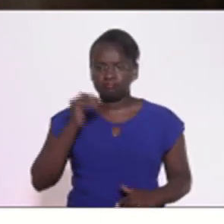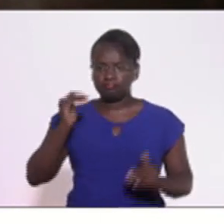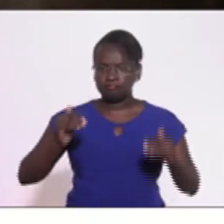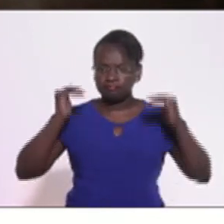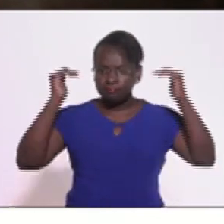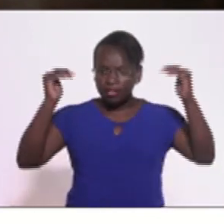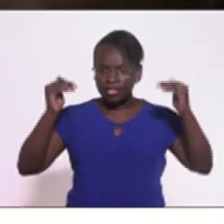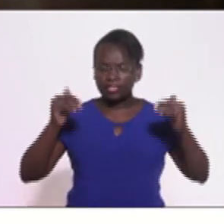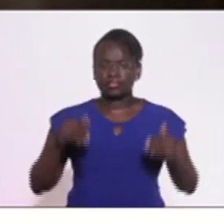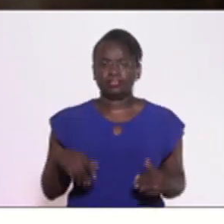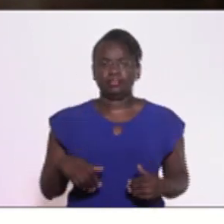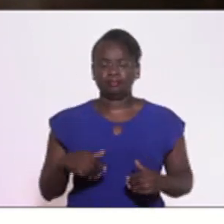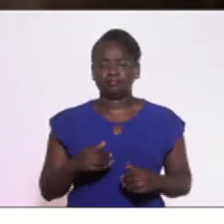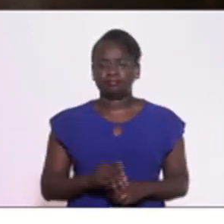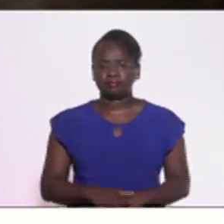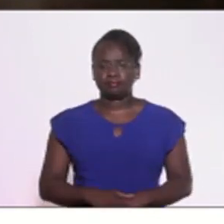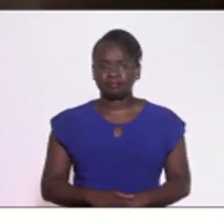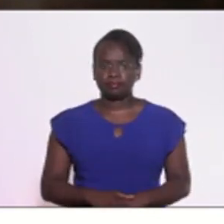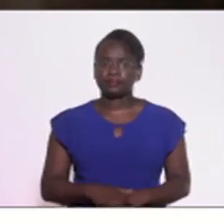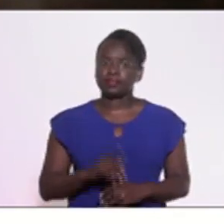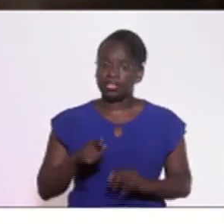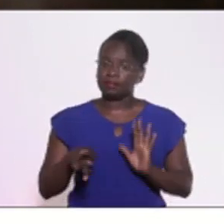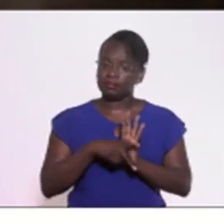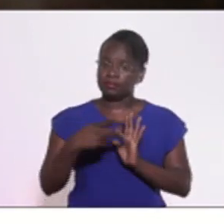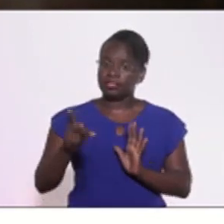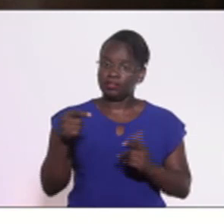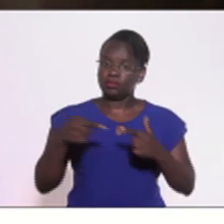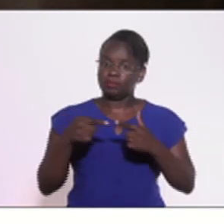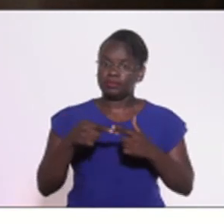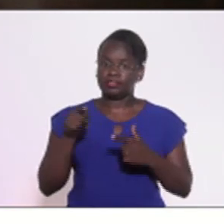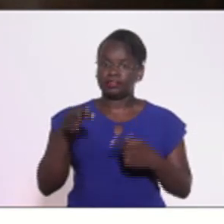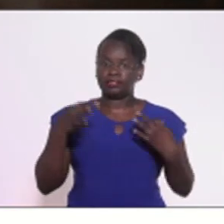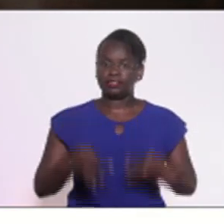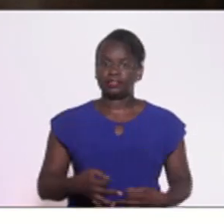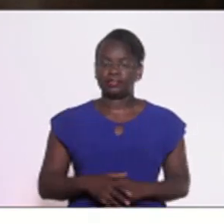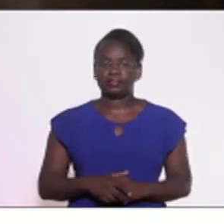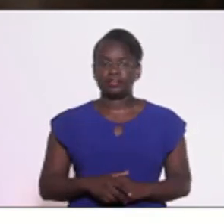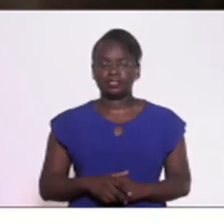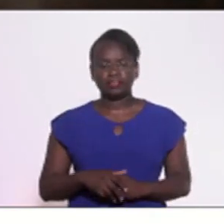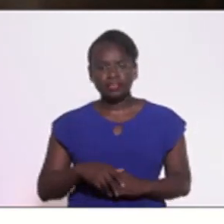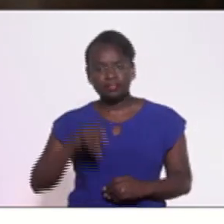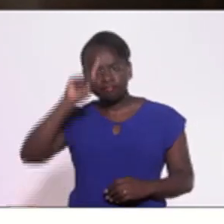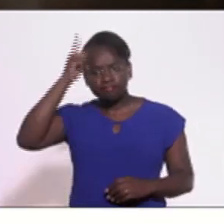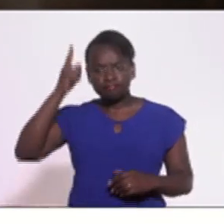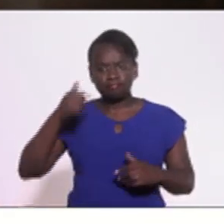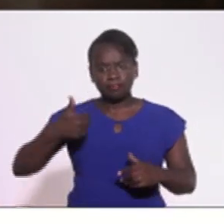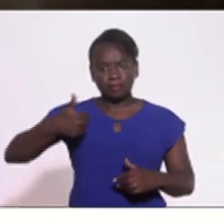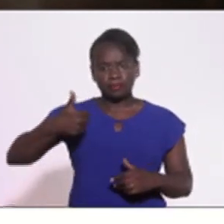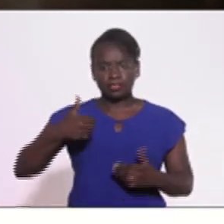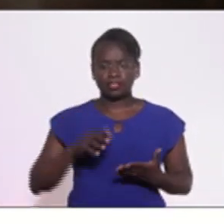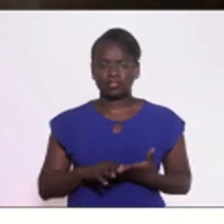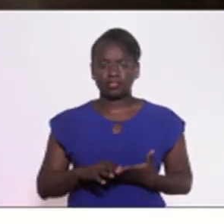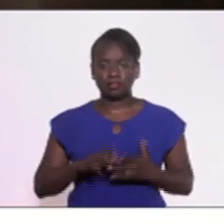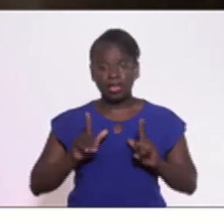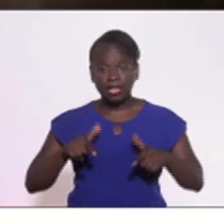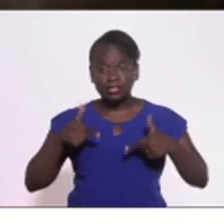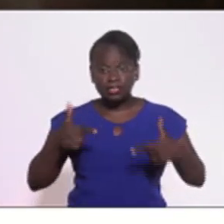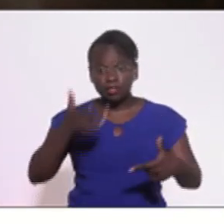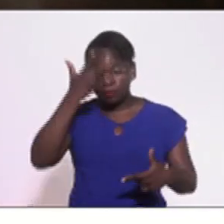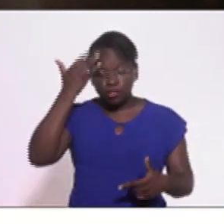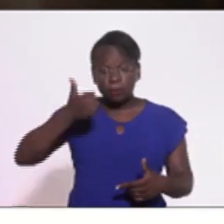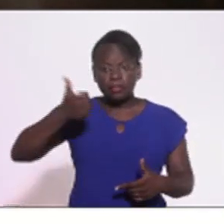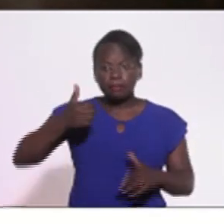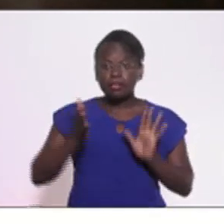autoridade, ascendência. Isso é Ronaldo Gomlewski. Iniciativa, ação daquele que é o primeiro a